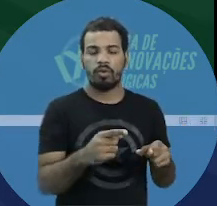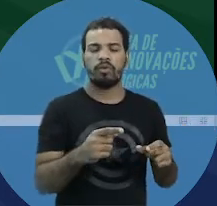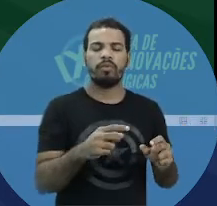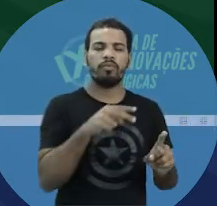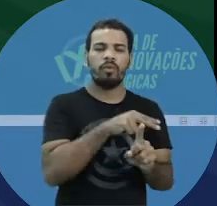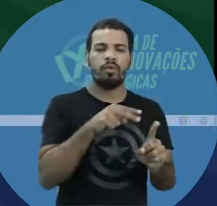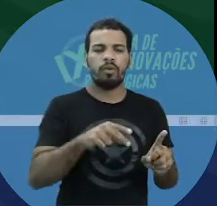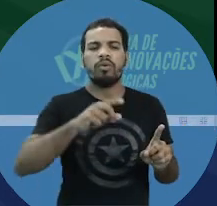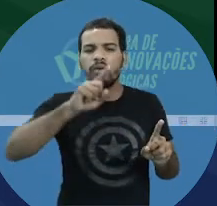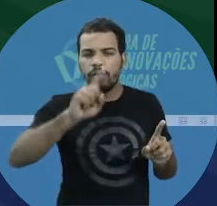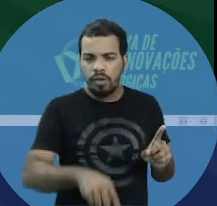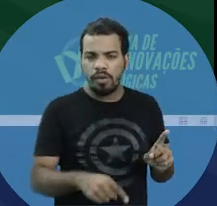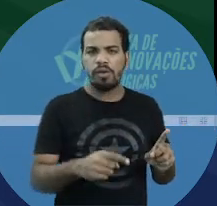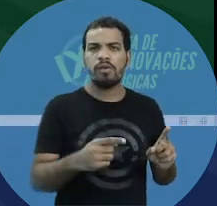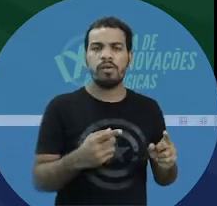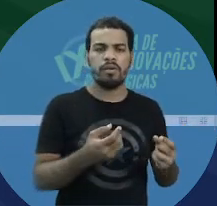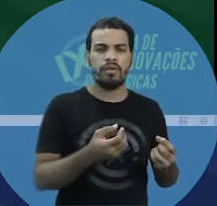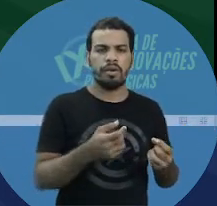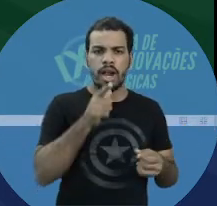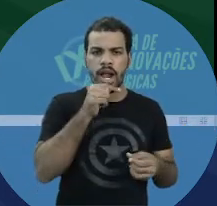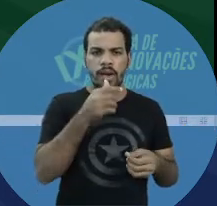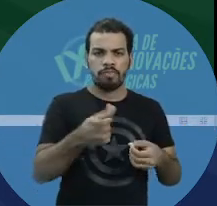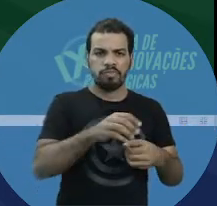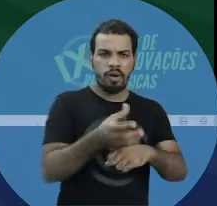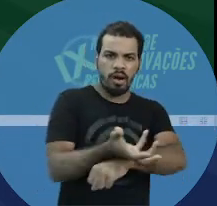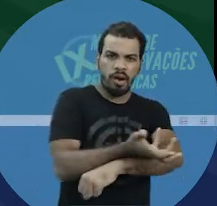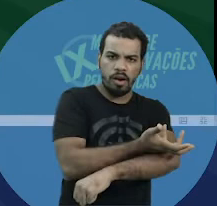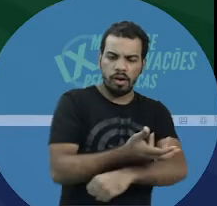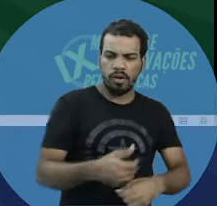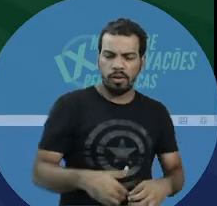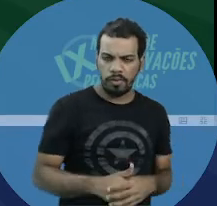poder colocar água na planta,